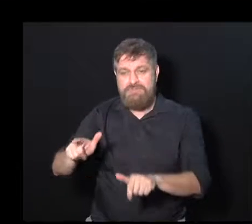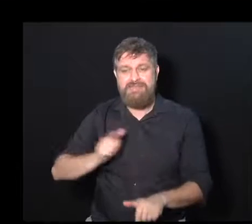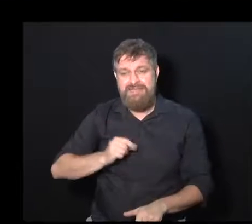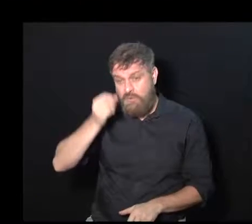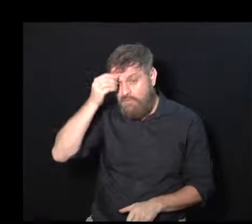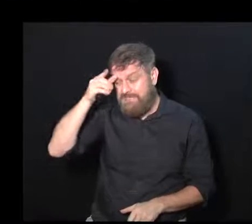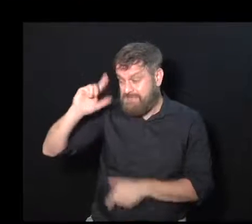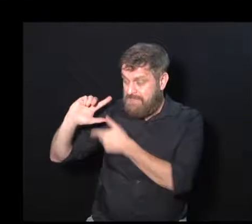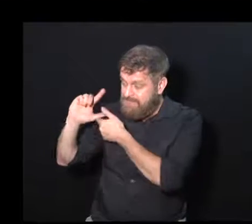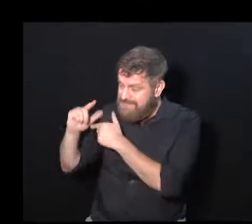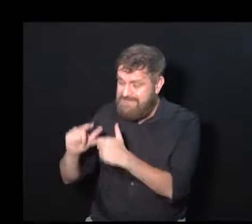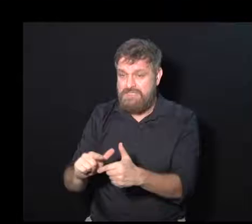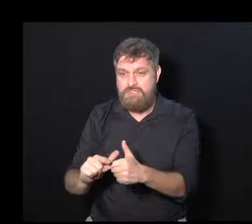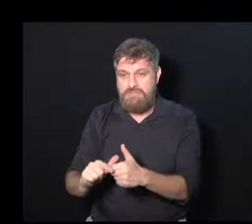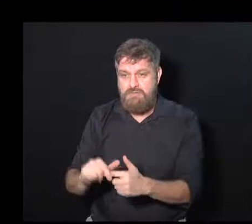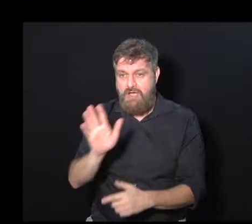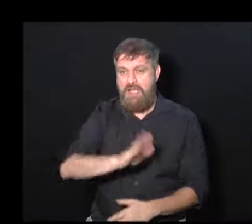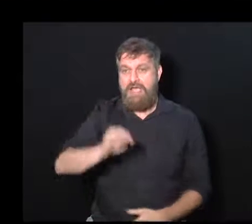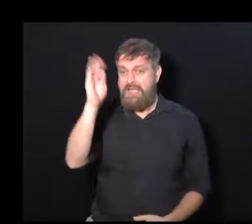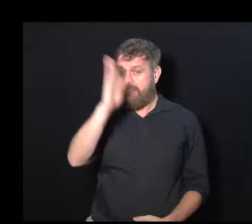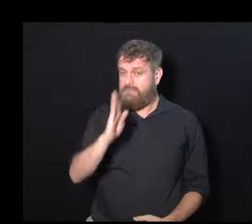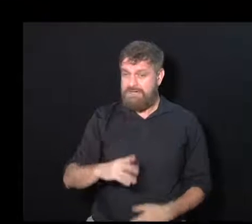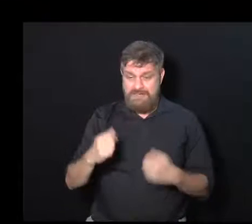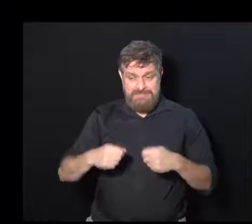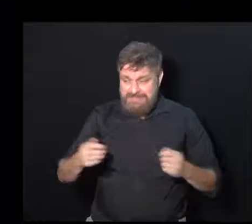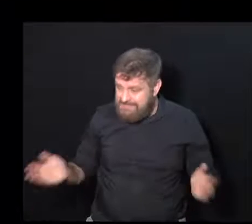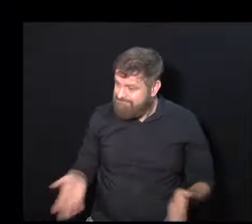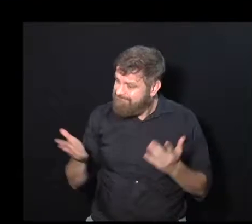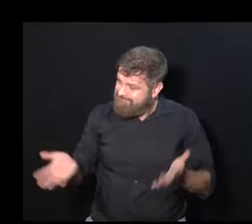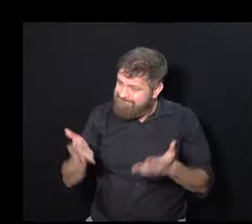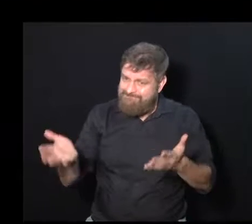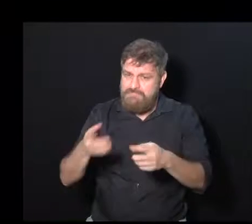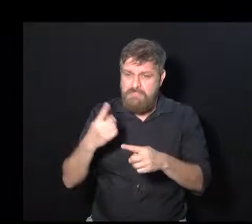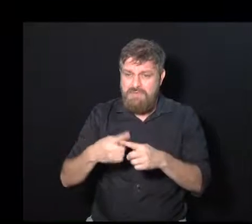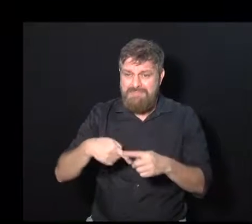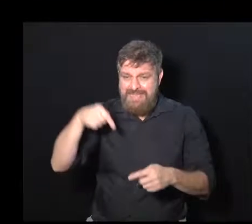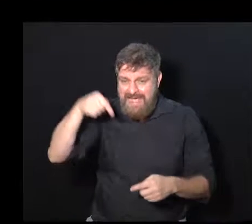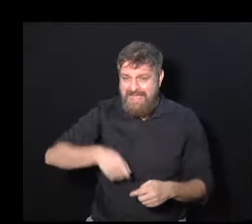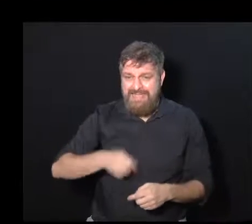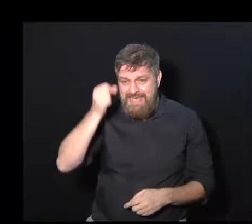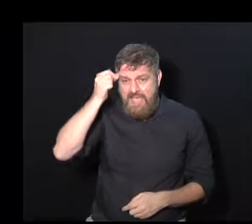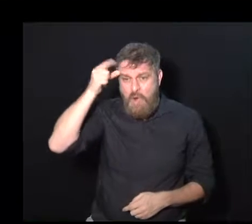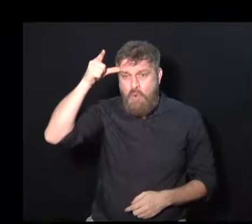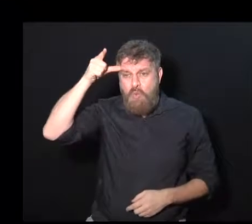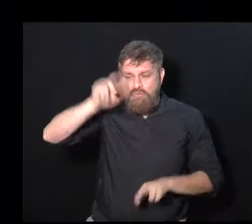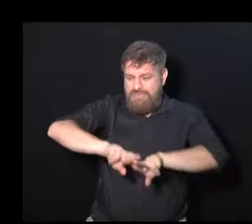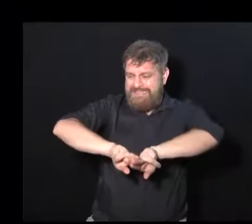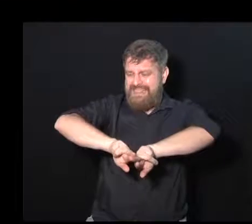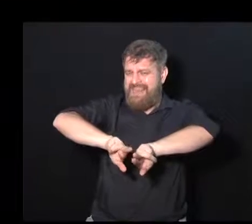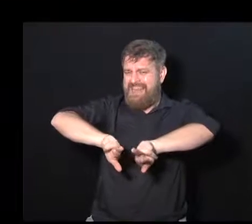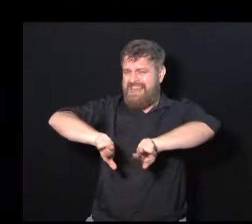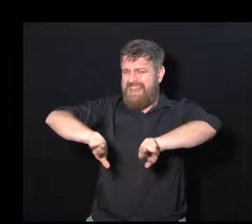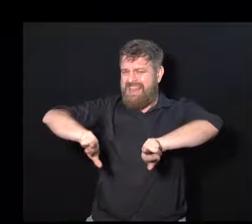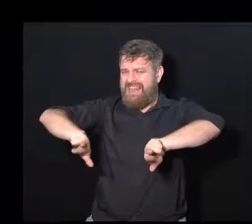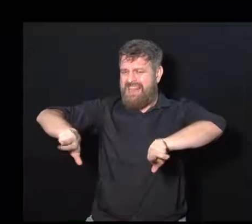tradicionais. Isso, no Brasil, a gente tem que valorizar ainda mais, por causa da diversidade cultural que a gente tem aqui no